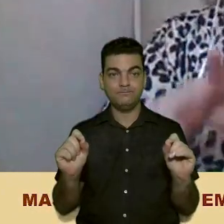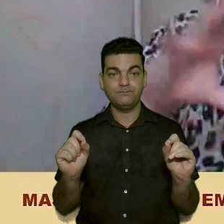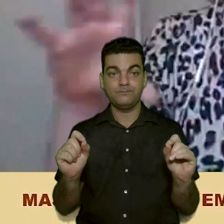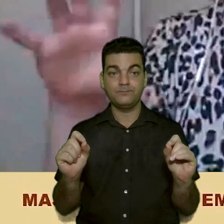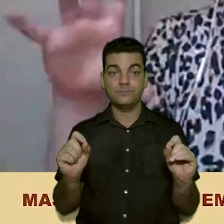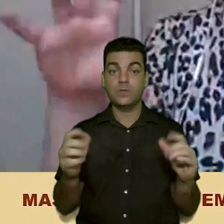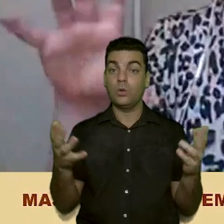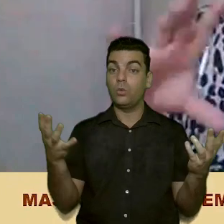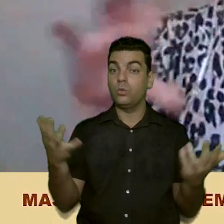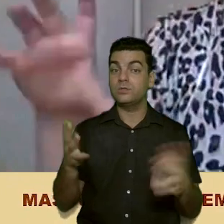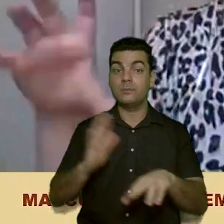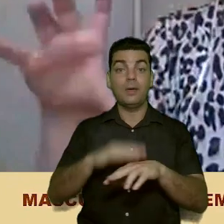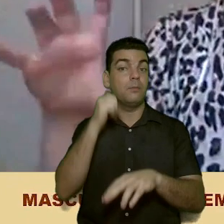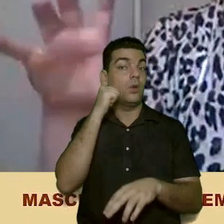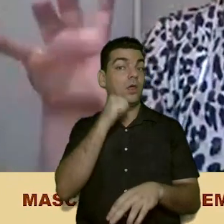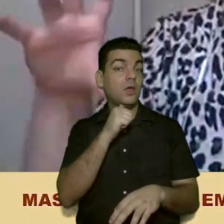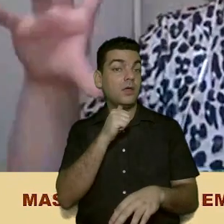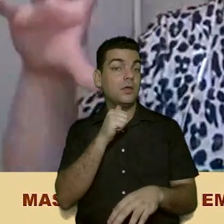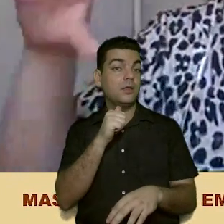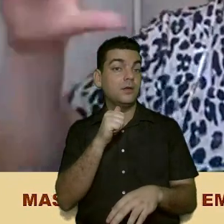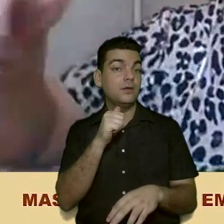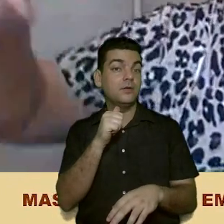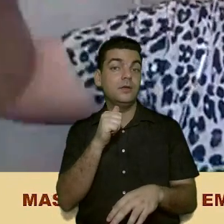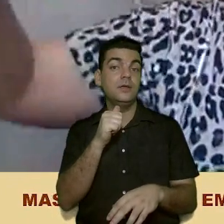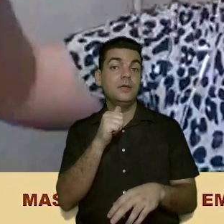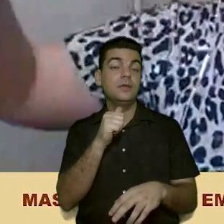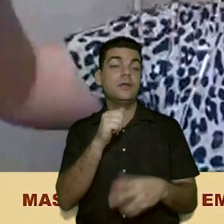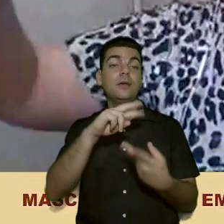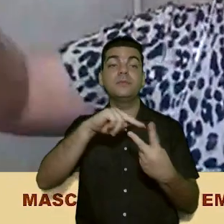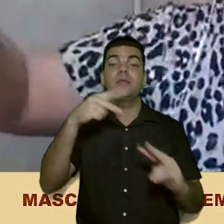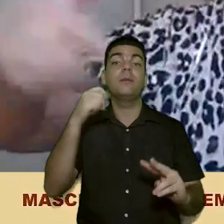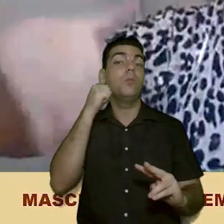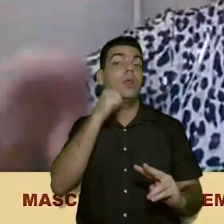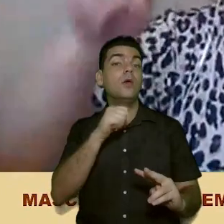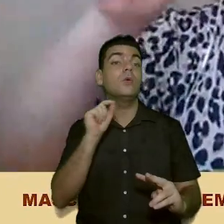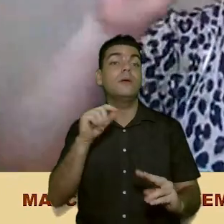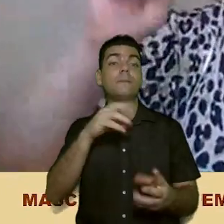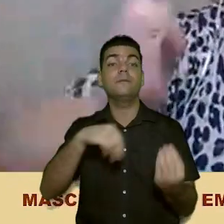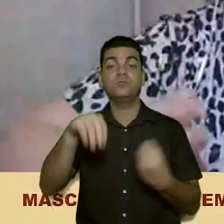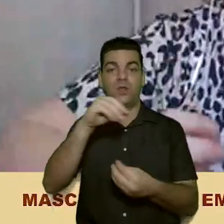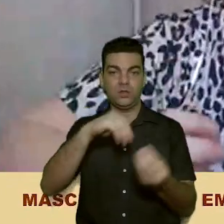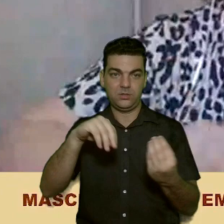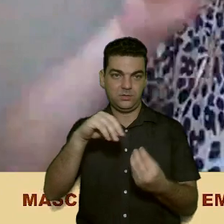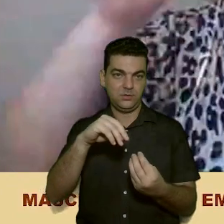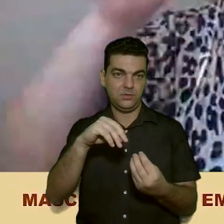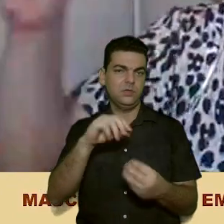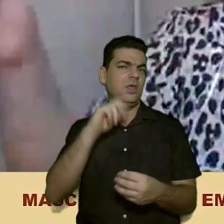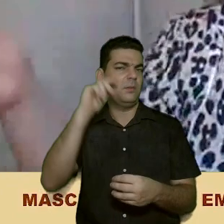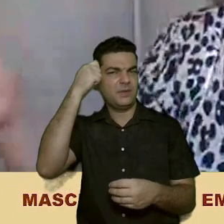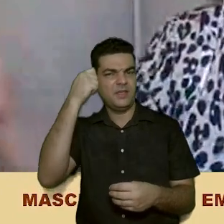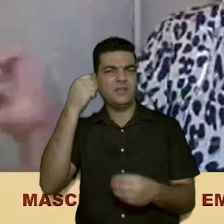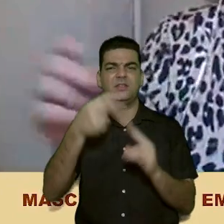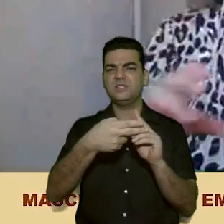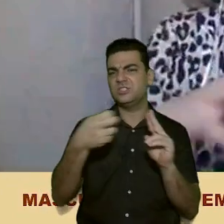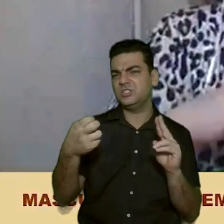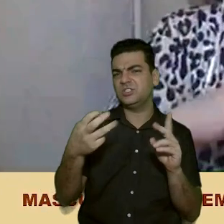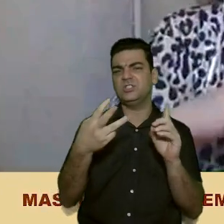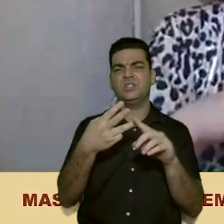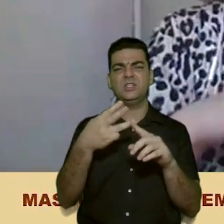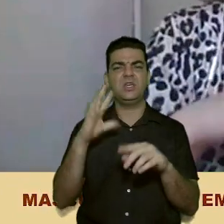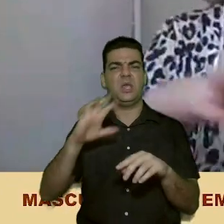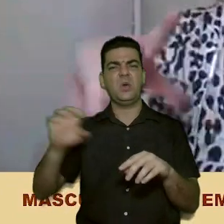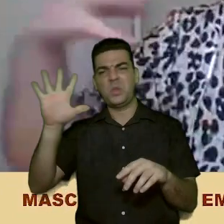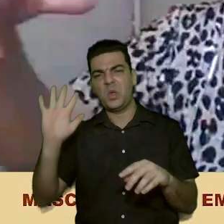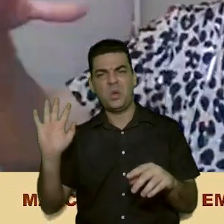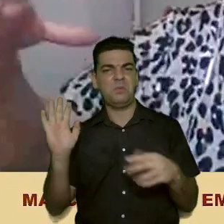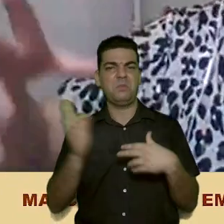aí, o que revelou esse dado? A maior parte do DNA por parte das mulheres, né, por parte da materna, ela